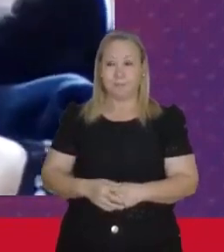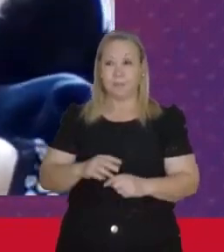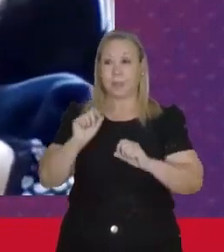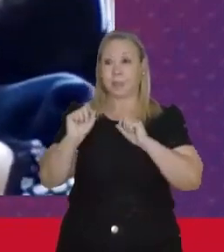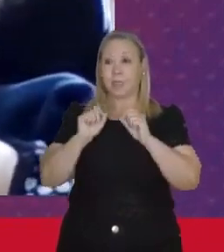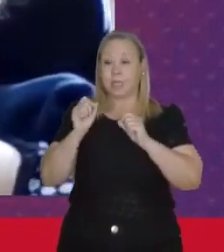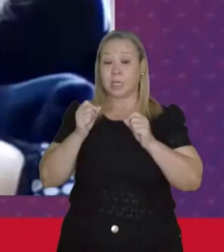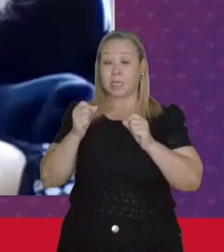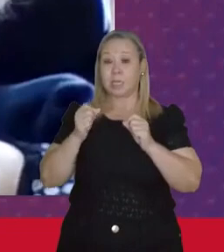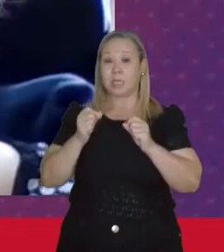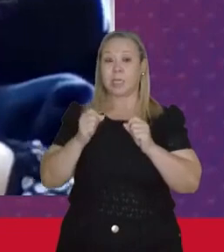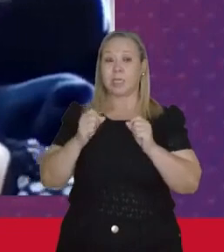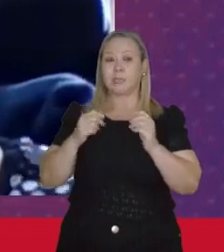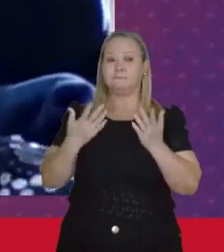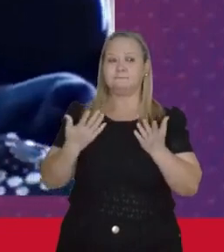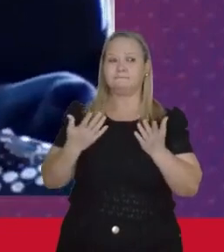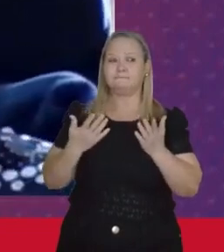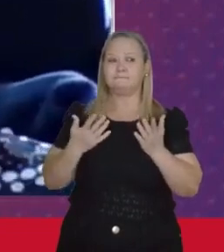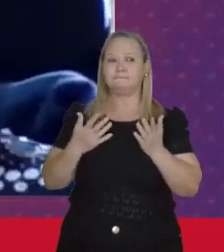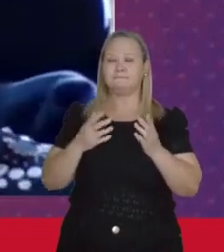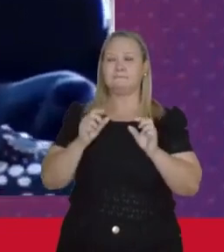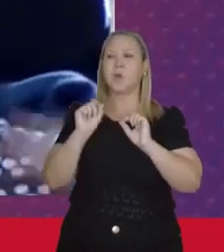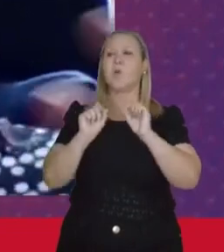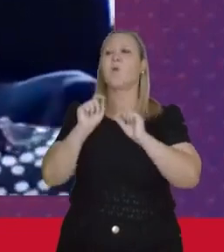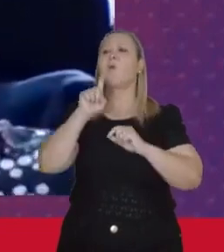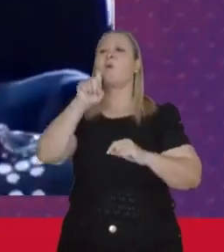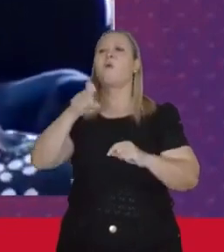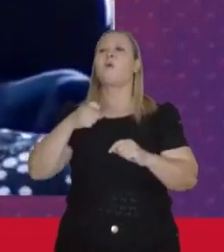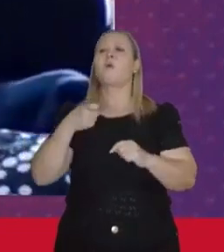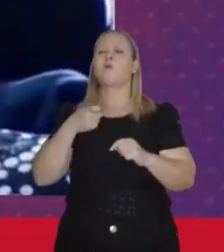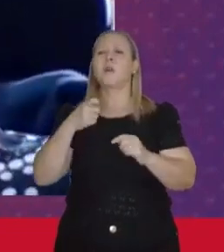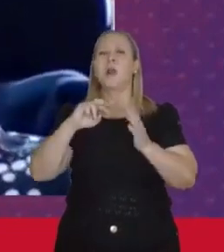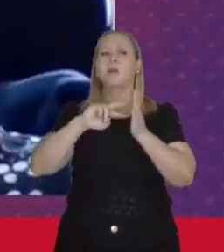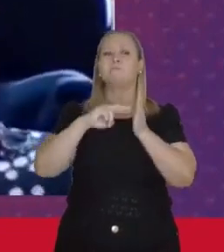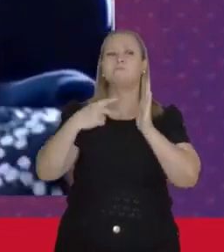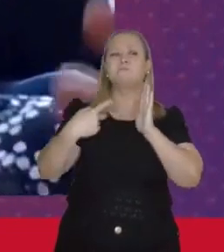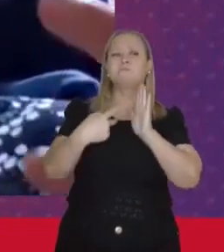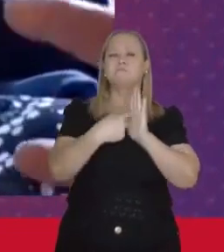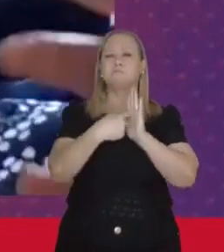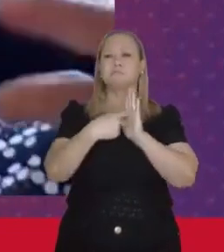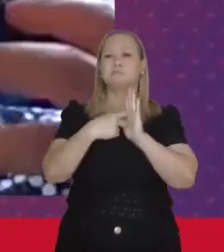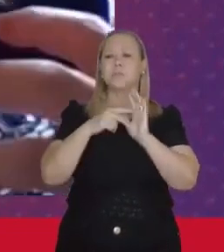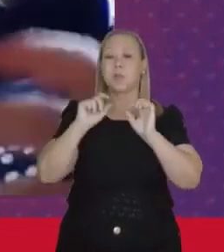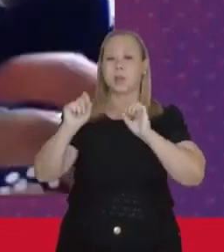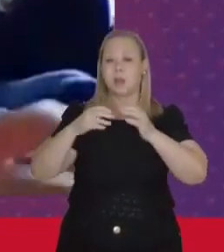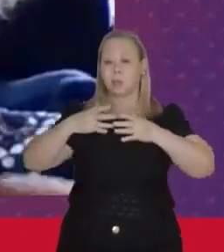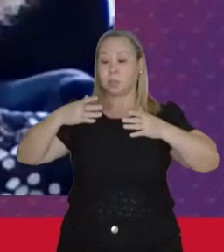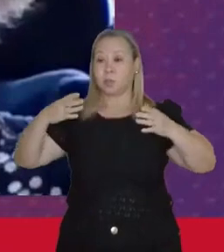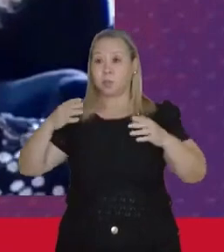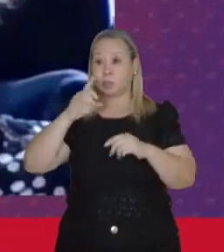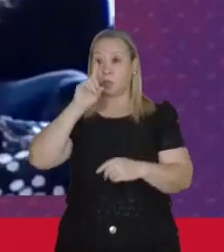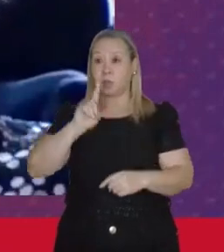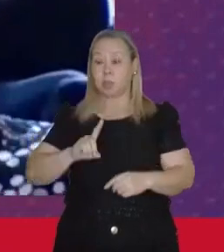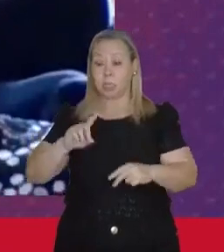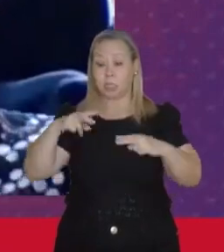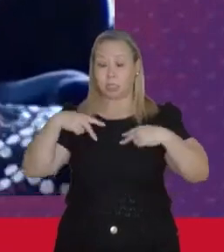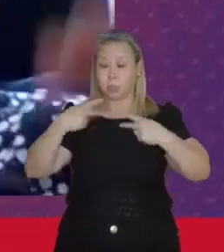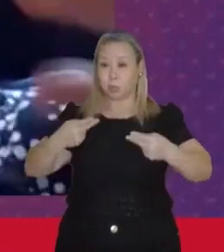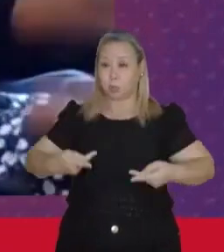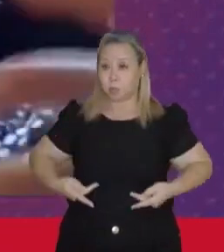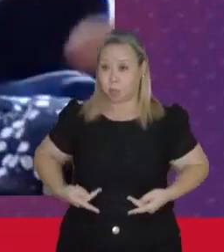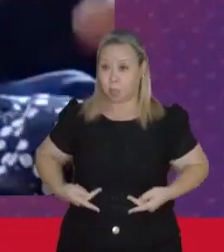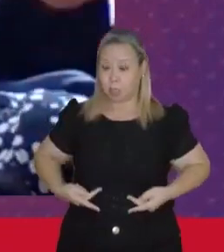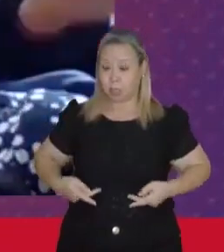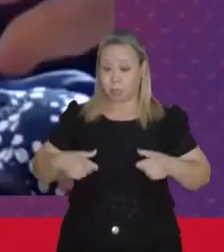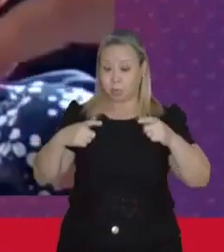que define a dimensão dos direitos humanos